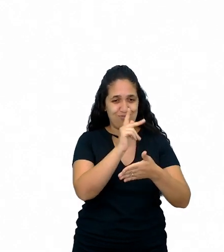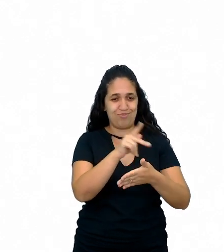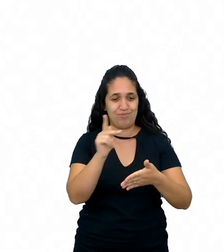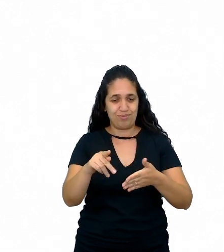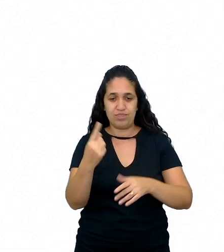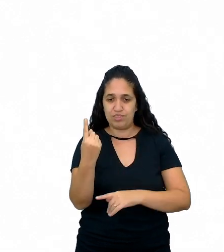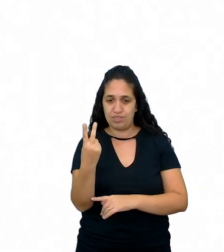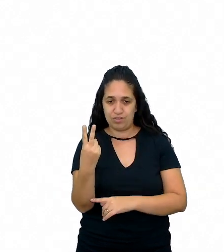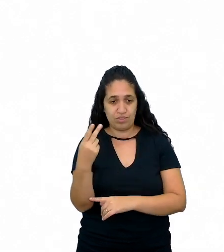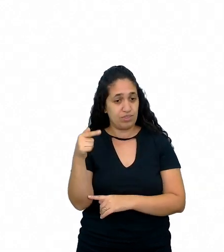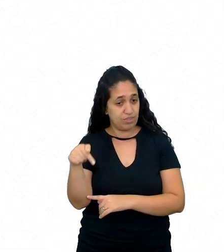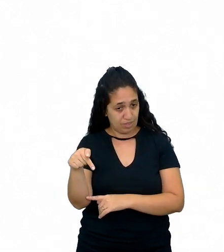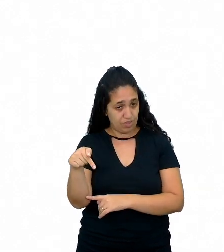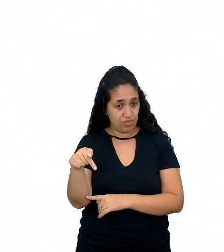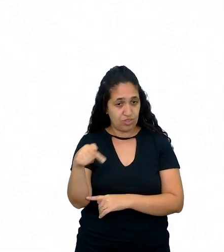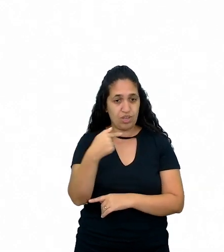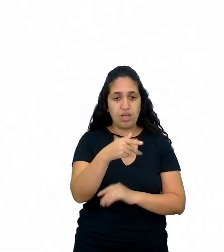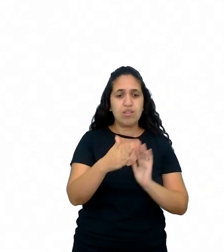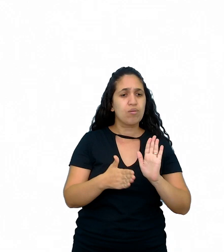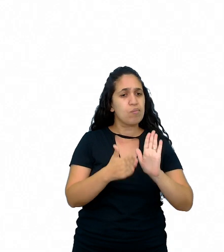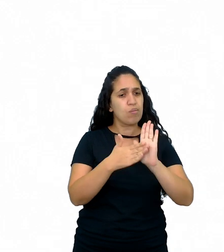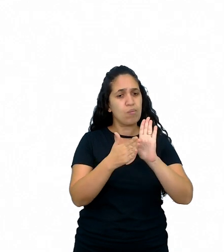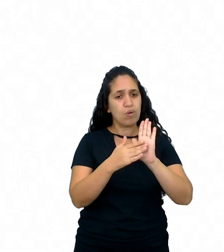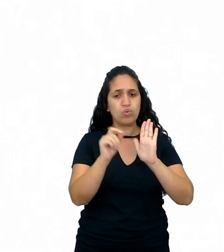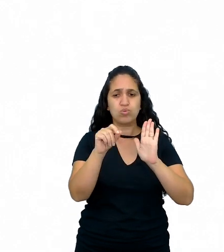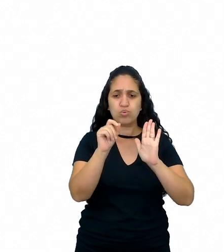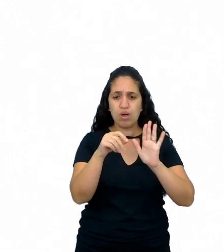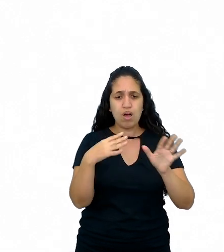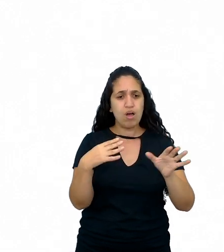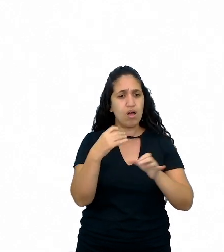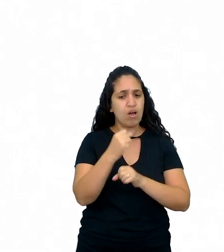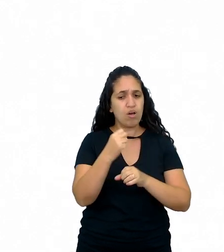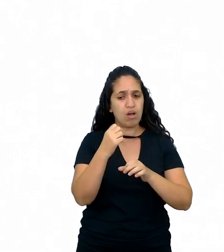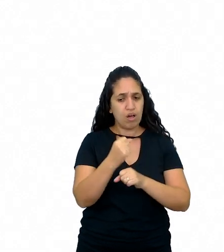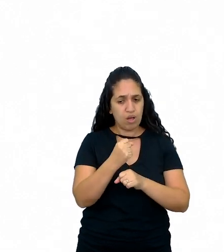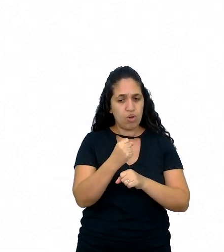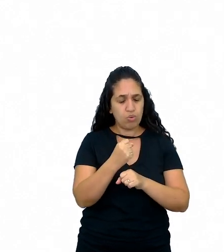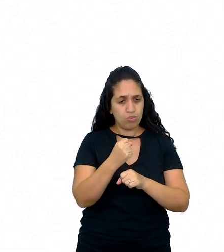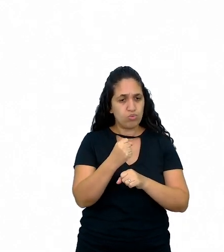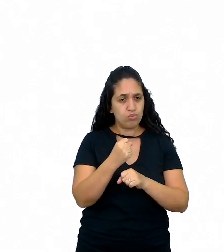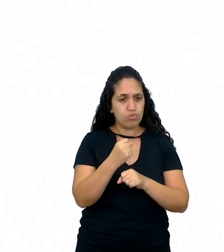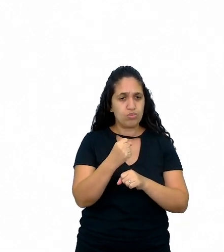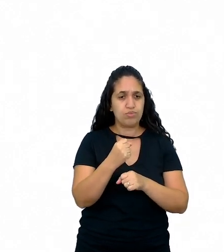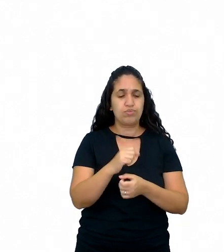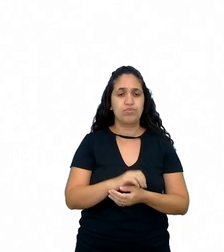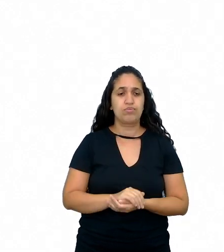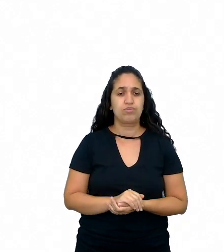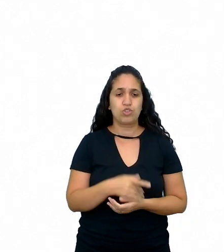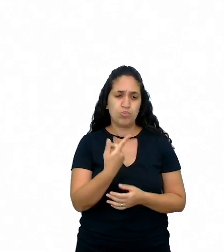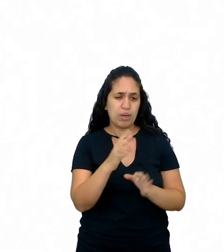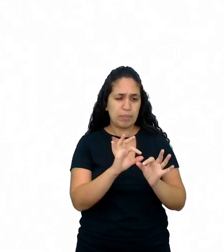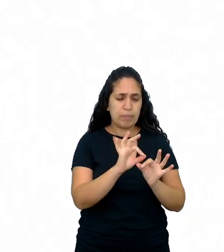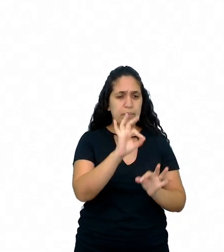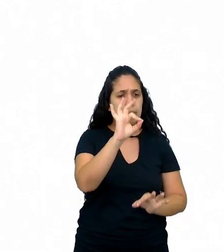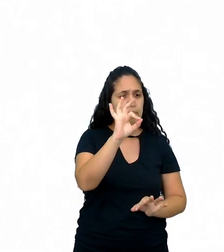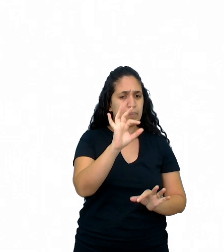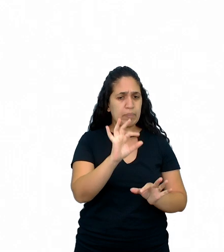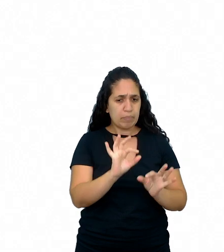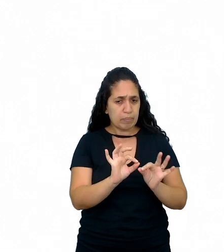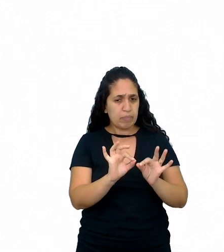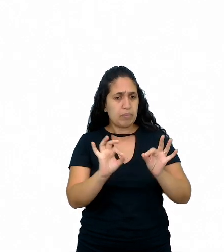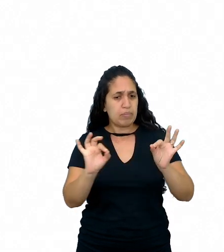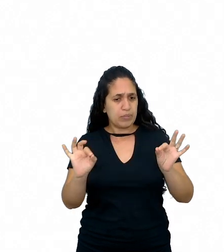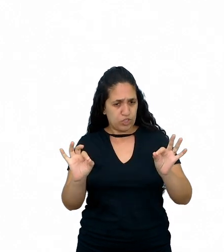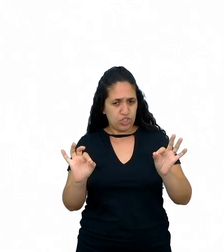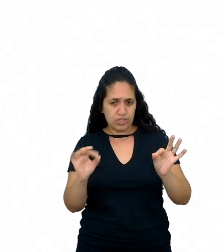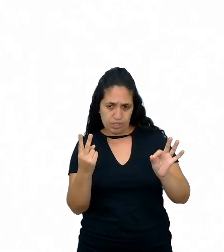127, aonde aqui é proposto o cálculo, tá? De uma medida